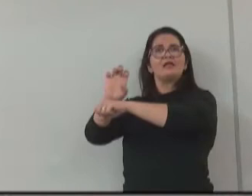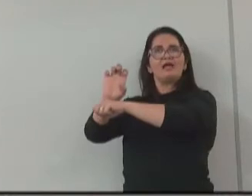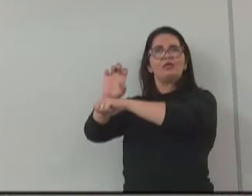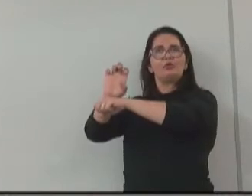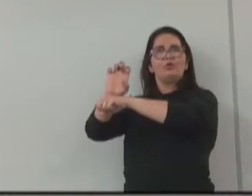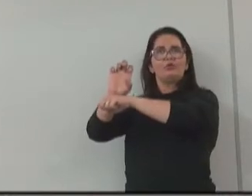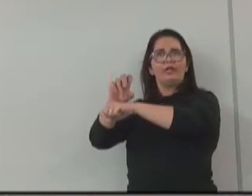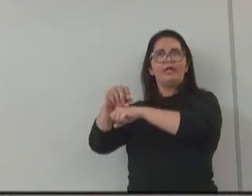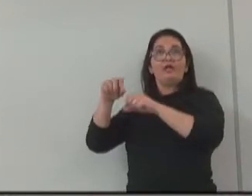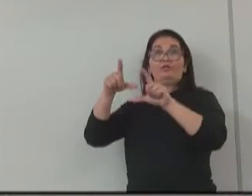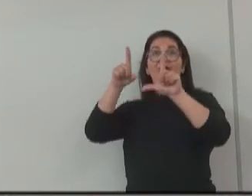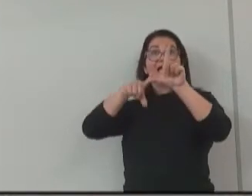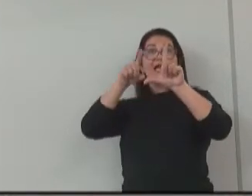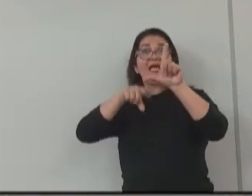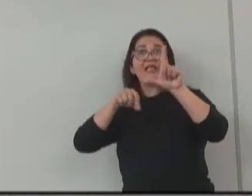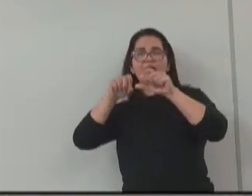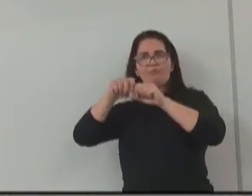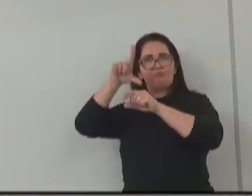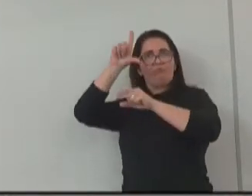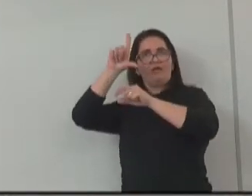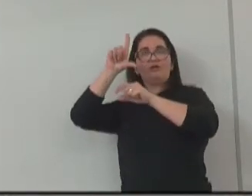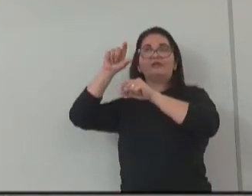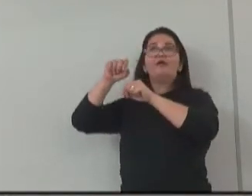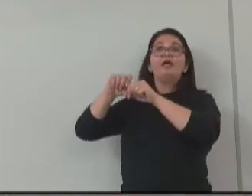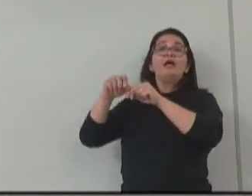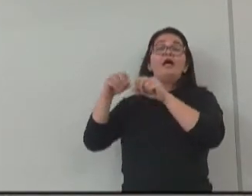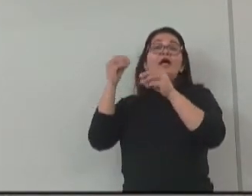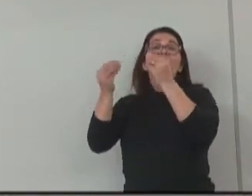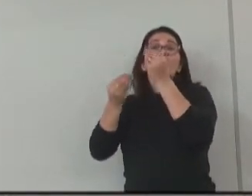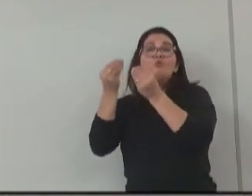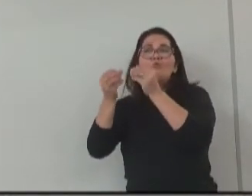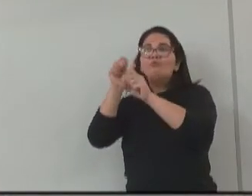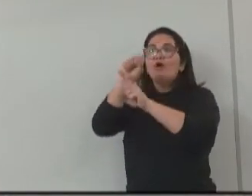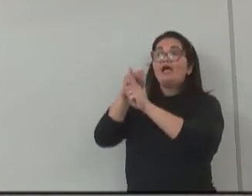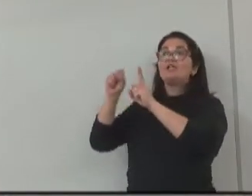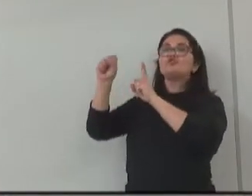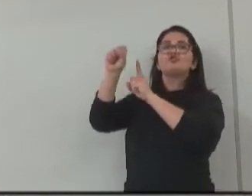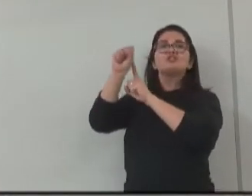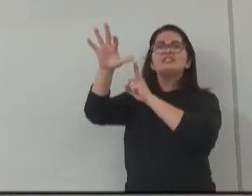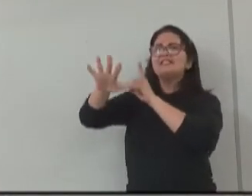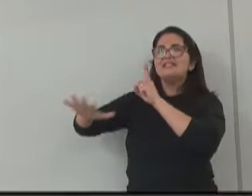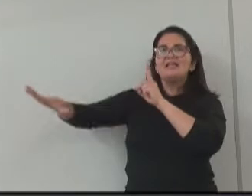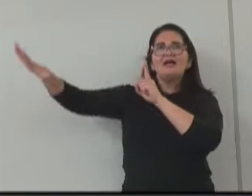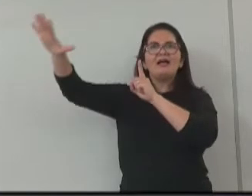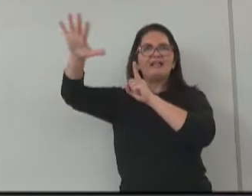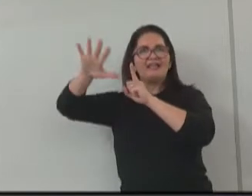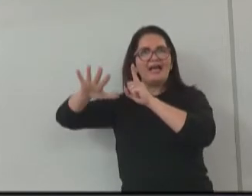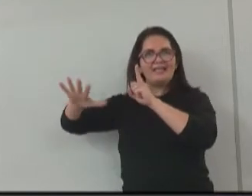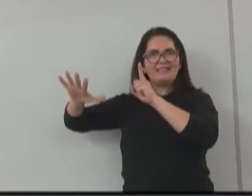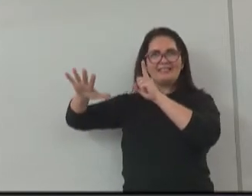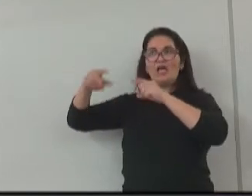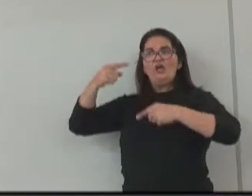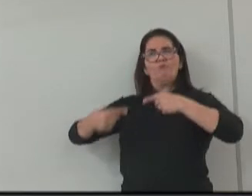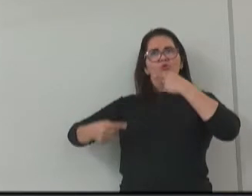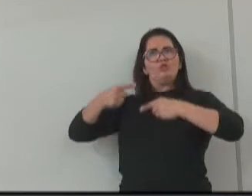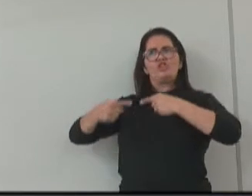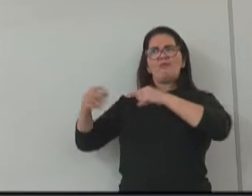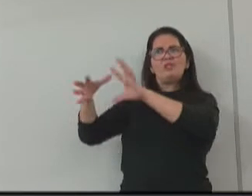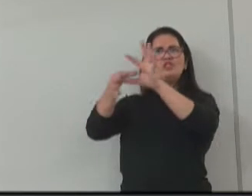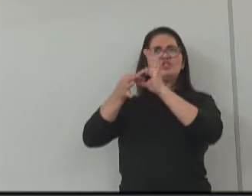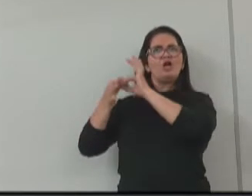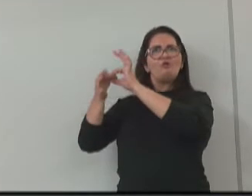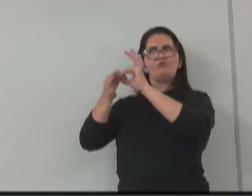ele é a forma como a sociedade se organiza politicamente. É o ordenamento jurídico